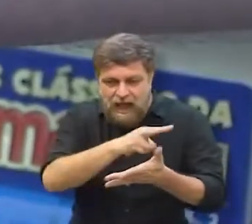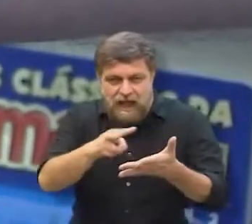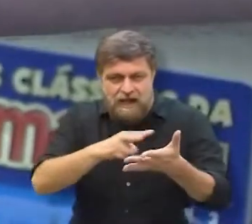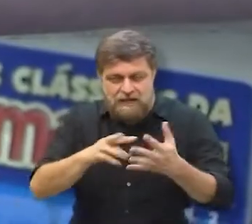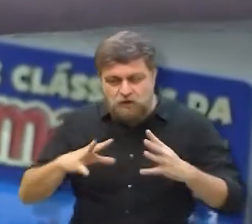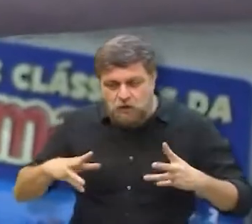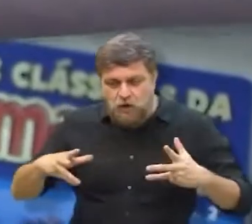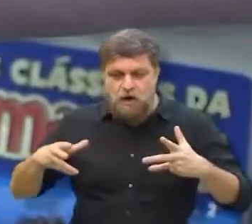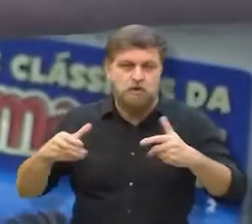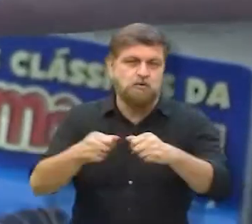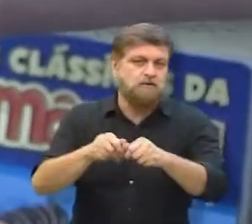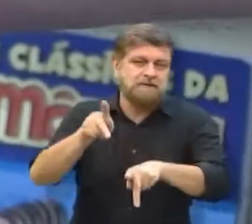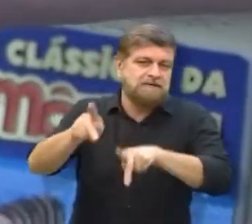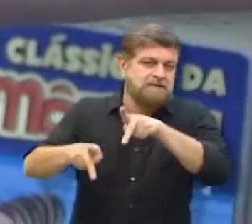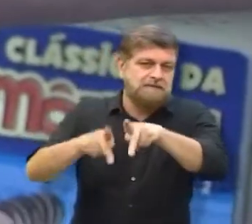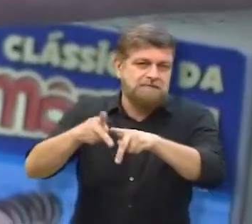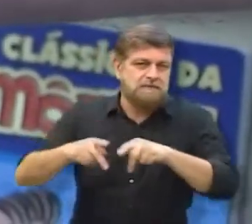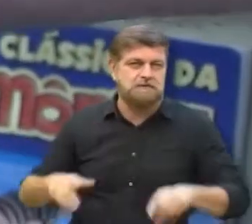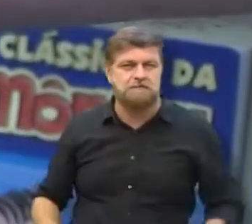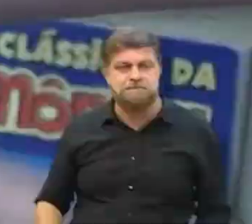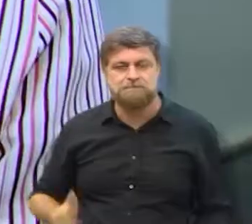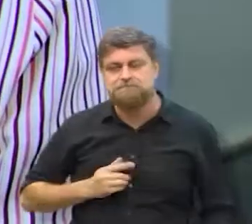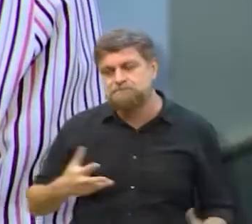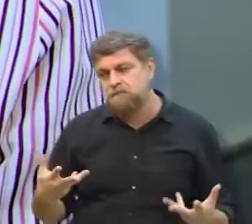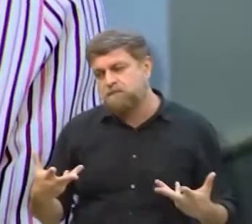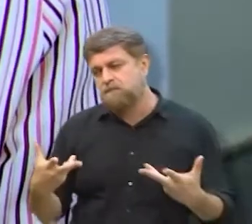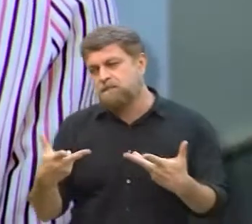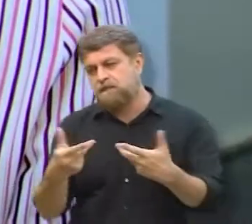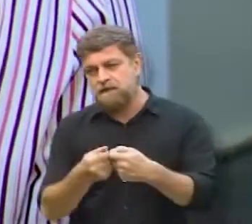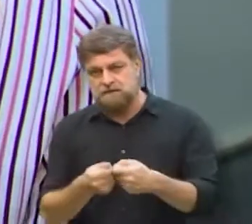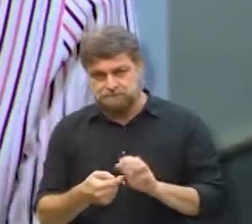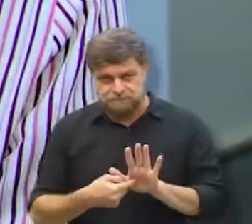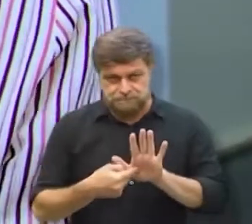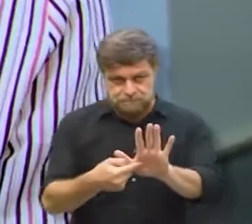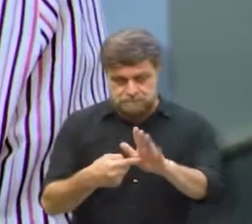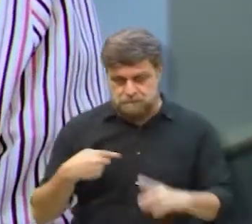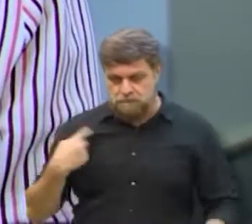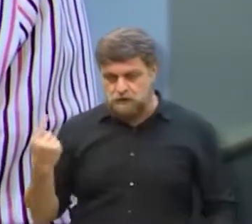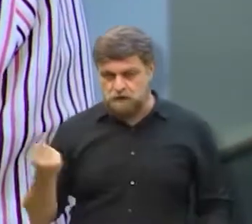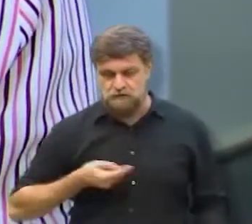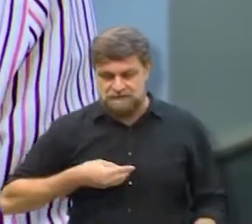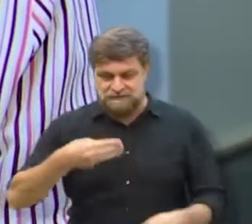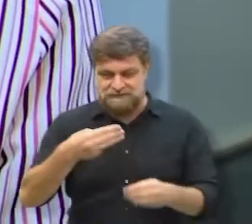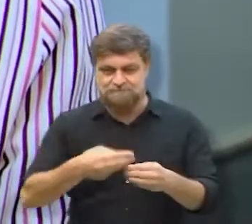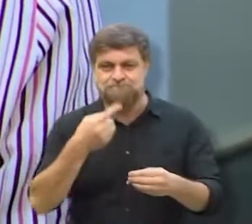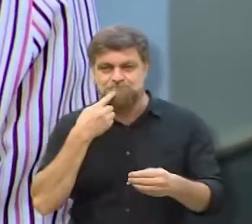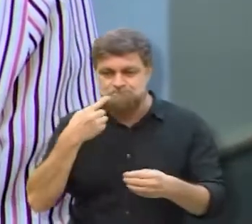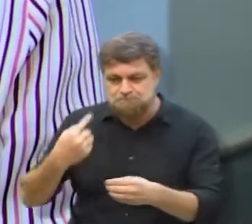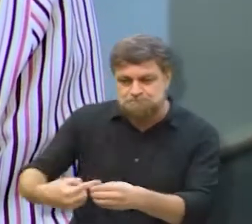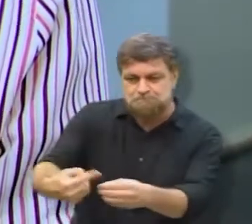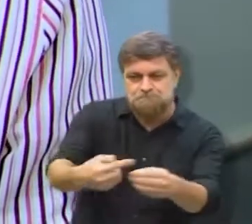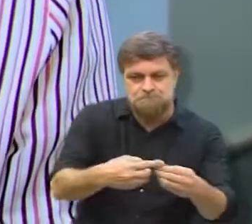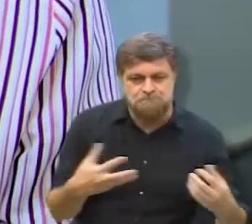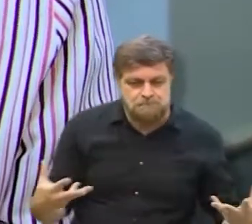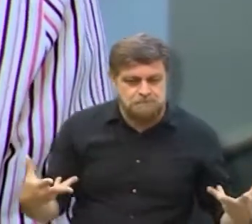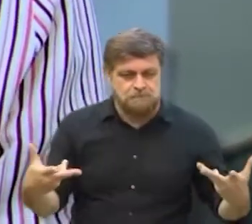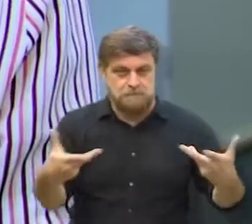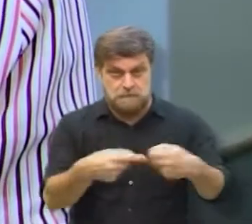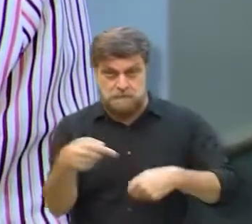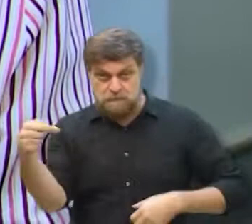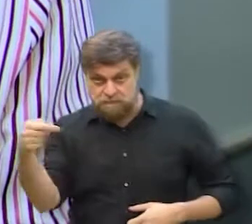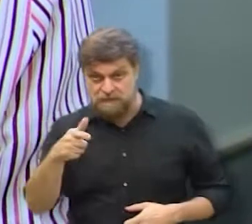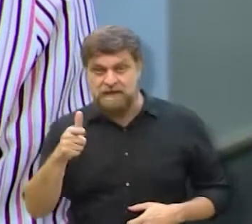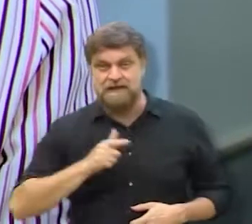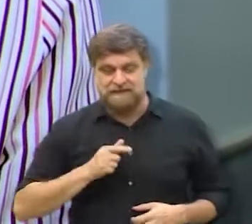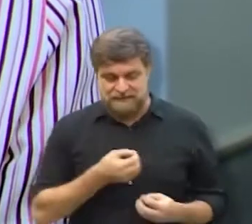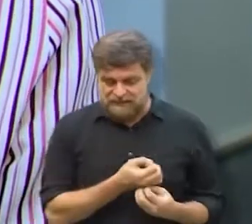a leitura entre todos os tipos de público. É maravilha, né? Esse é o sinal que nossa região, ela é